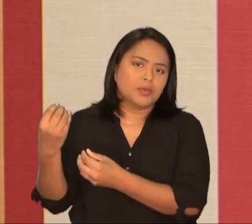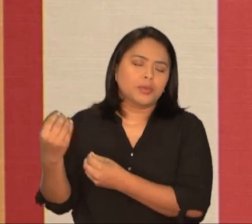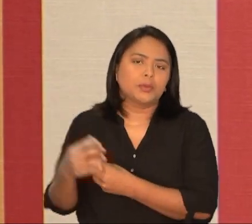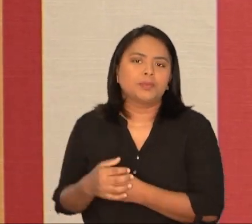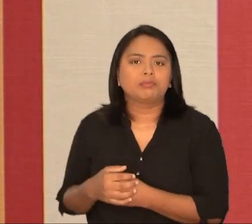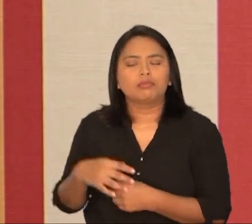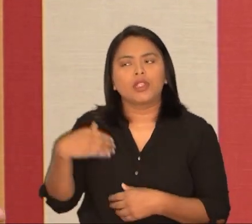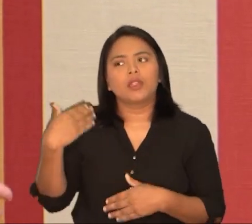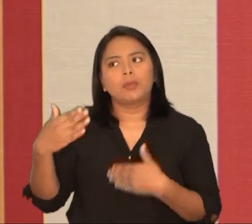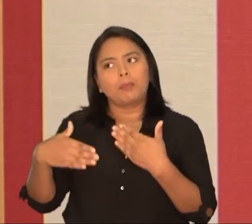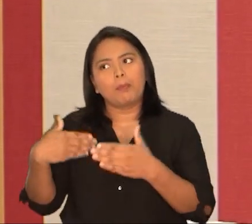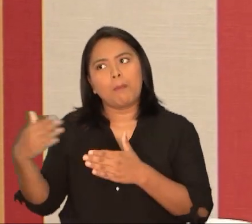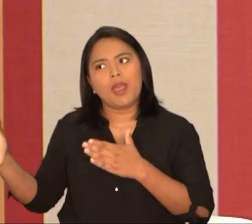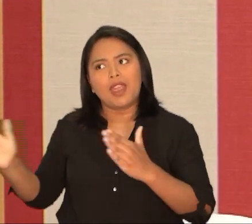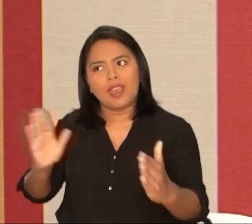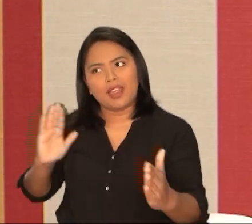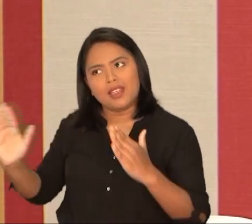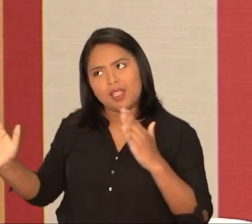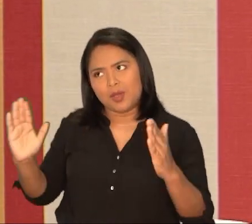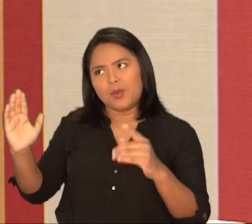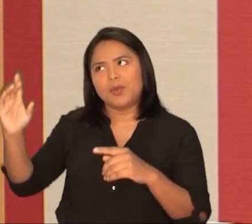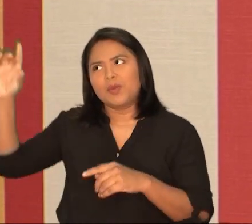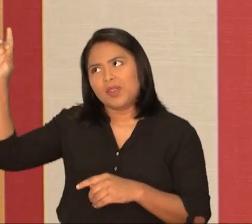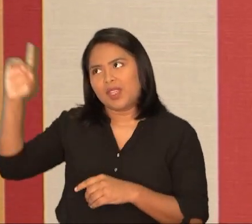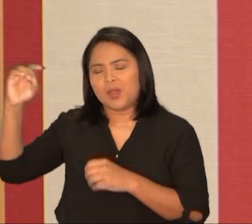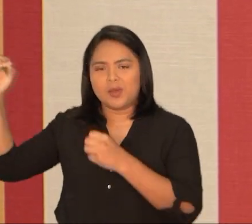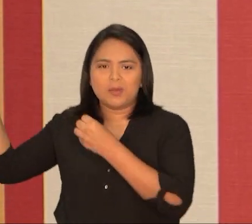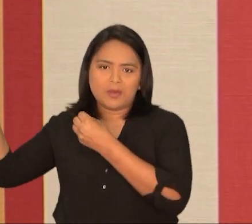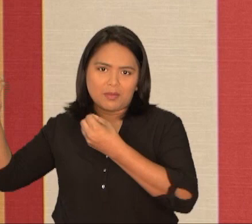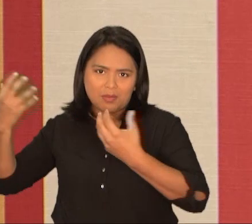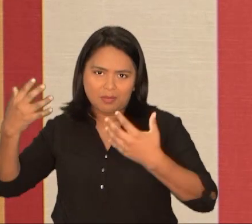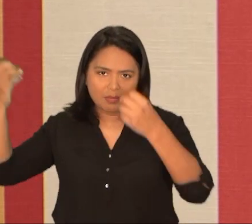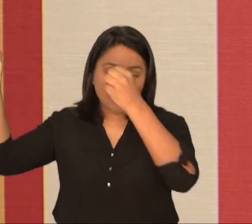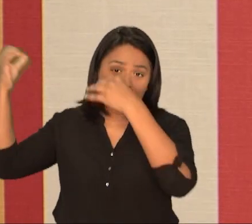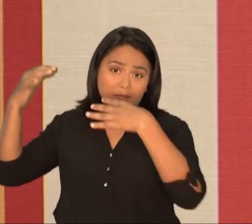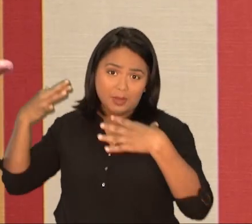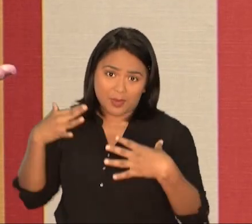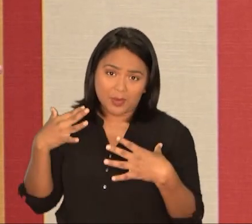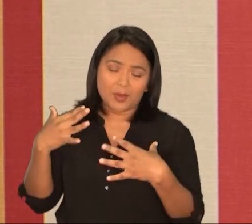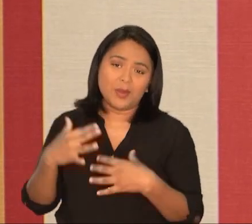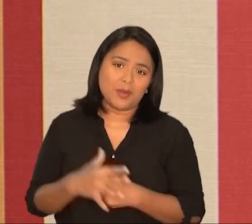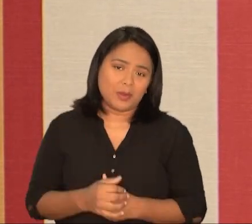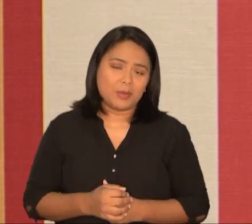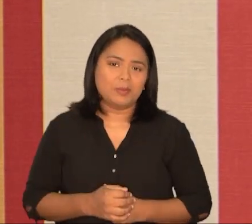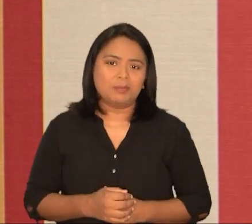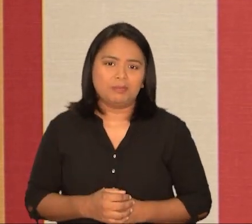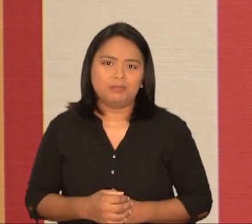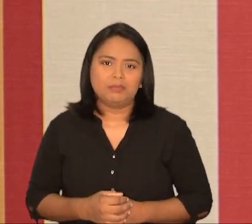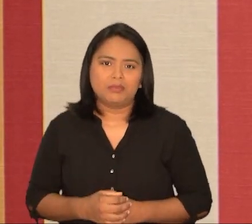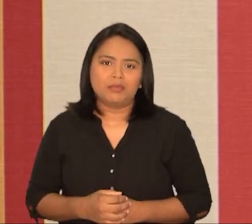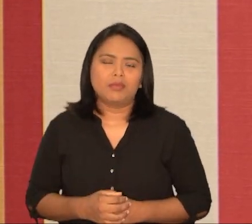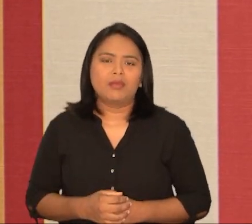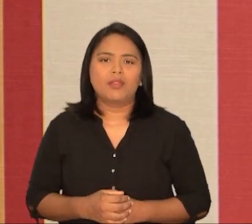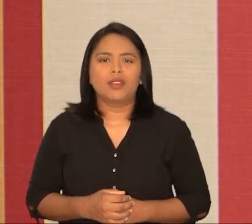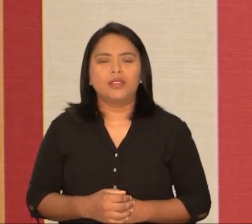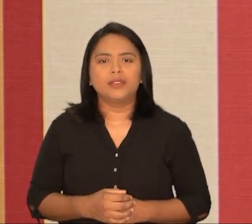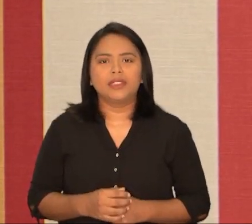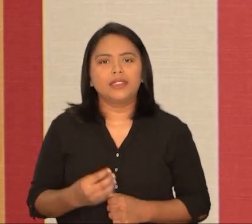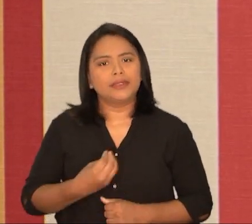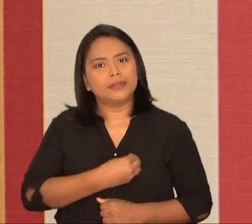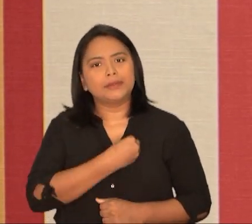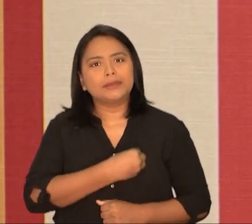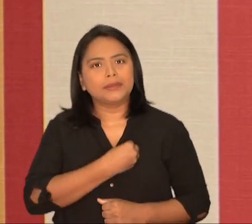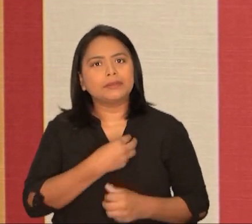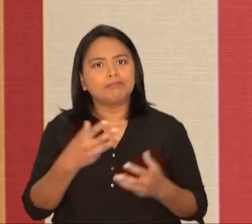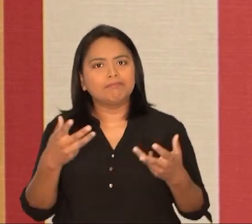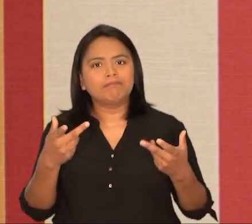nesse trâmite, Deus me abençoou. Então, a Maria falou, veio, assim, de forma natural, num momento realmente inesperado, mas para brilhantar a nossa